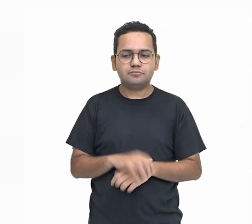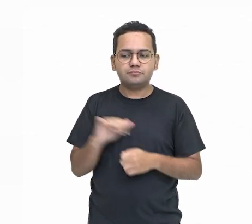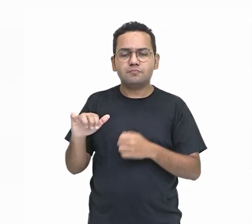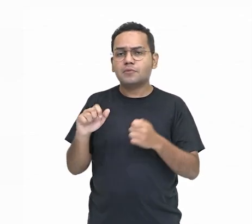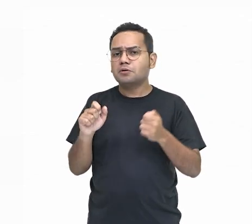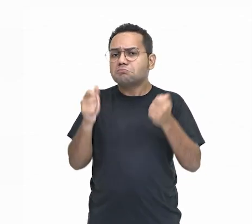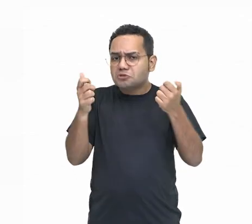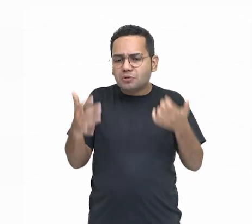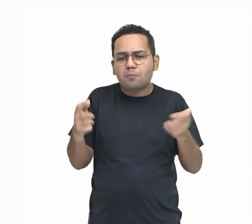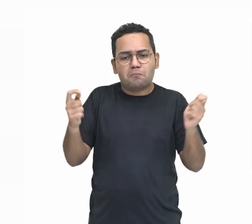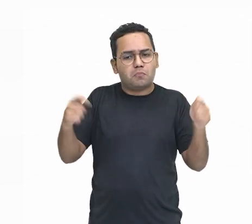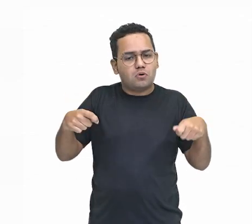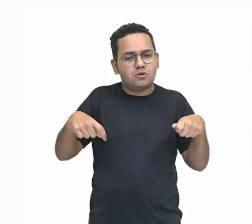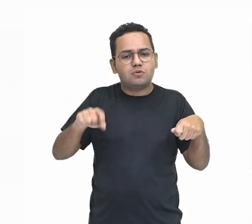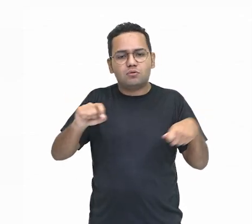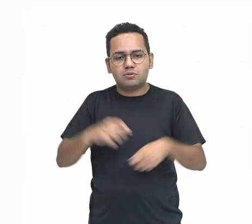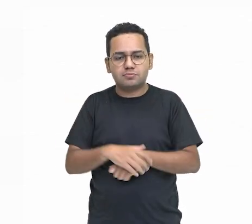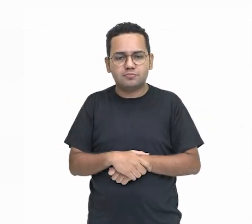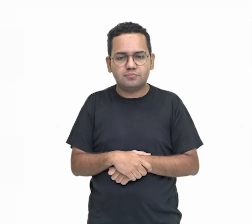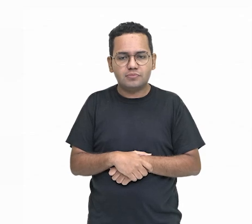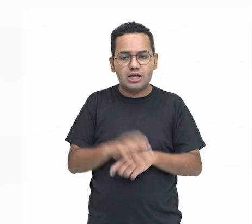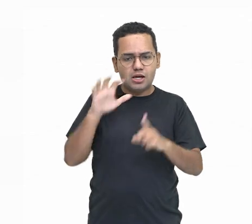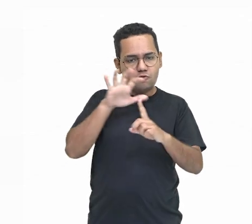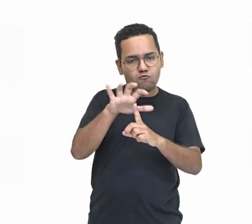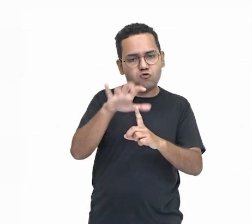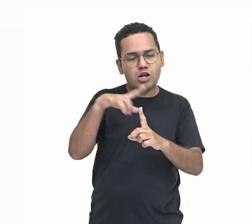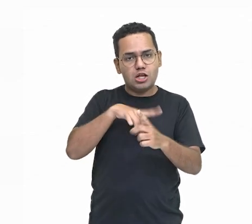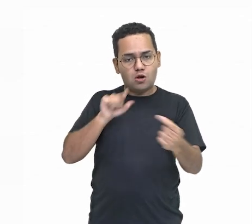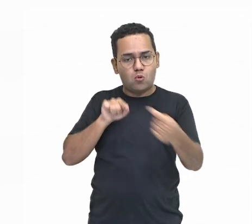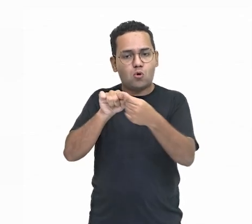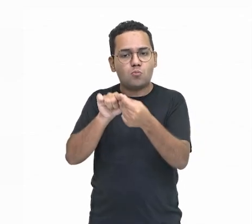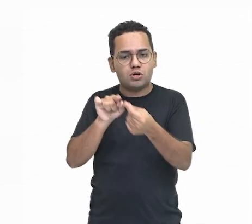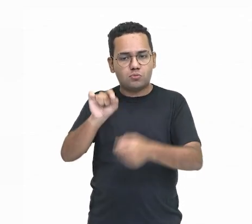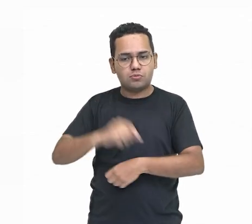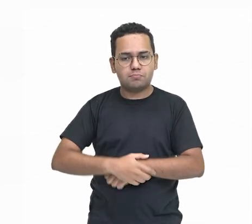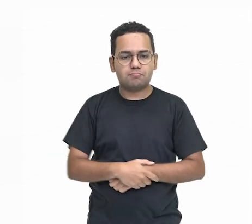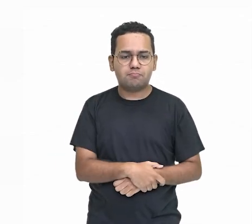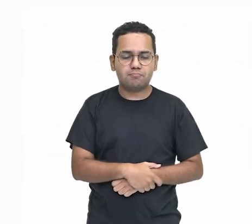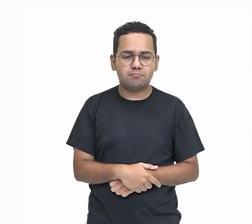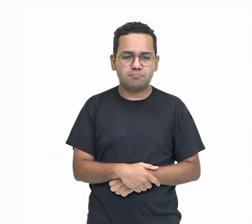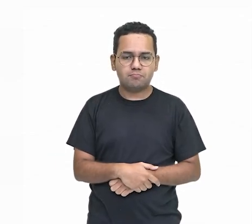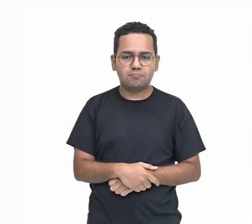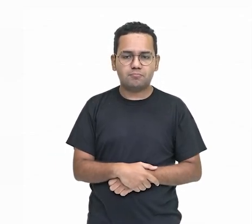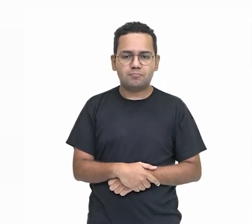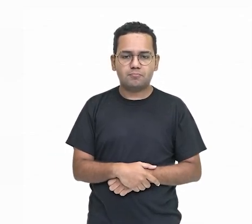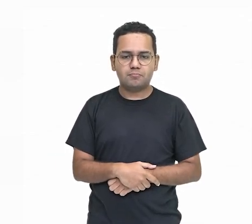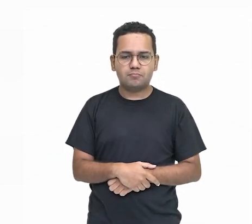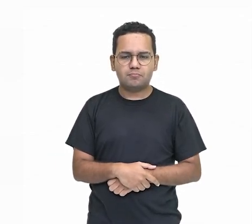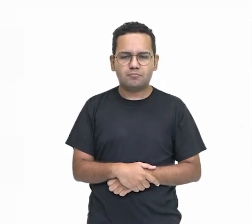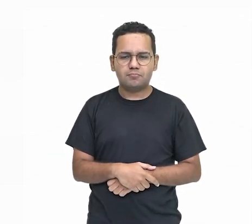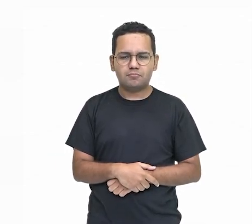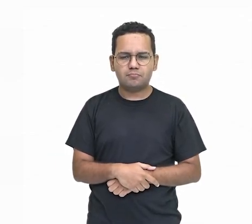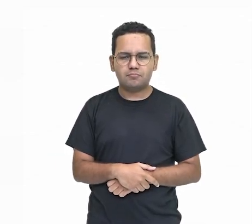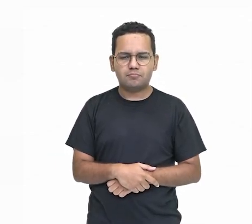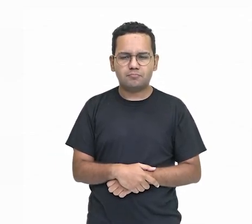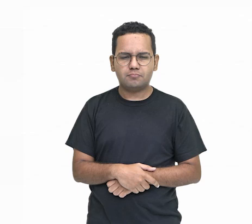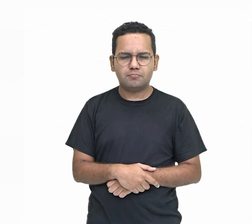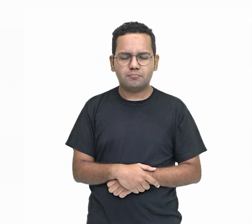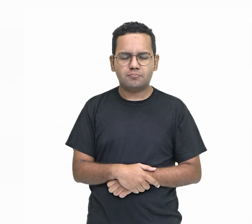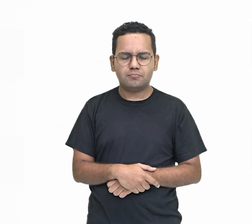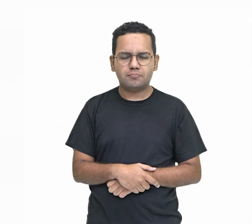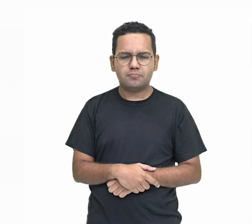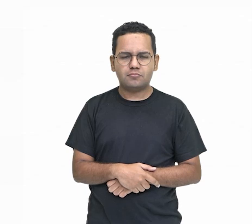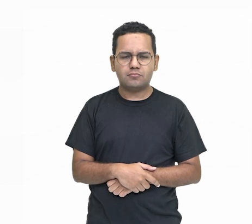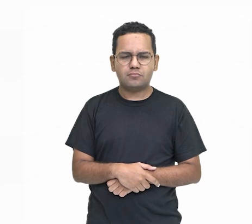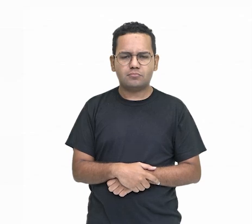política é poder e poder estão diretamente relacionados, pois o poder é